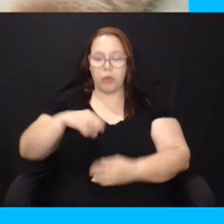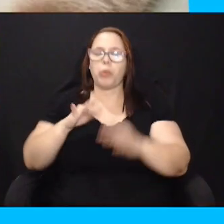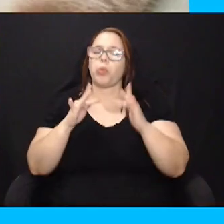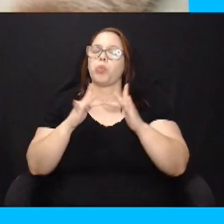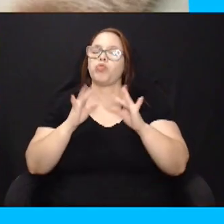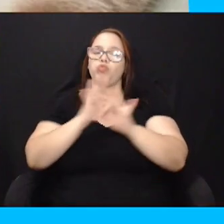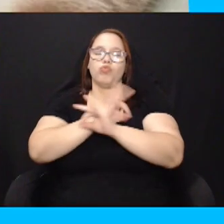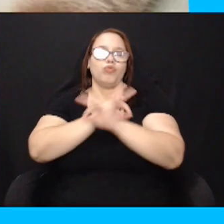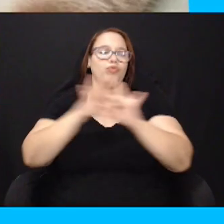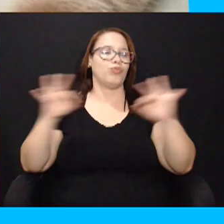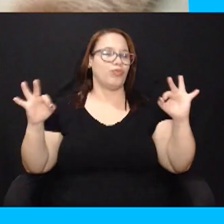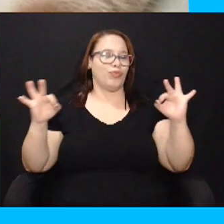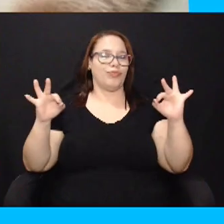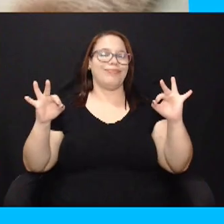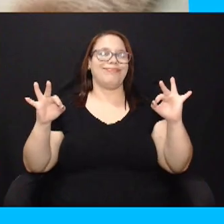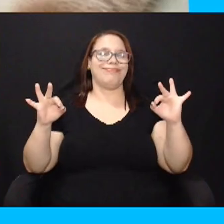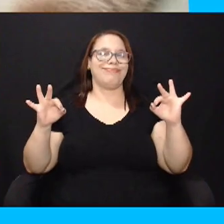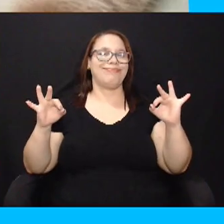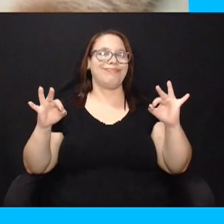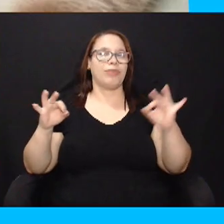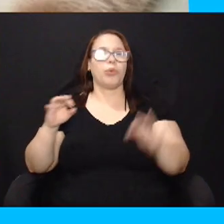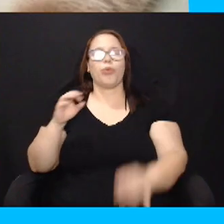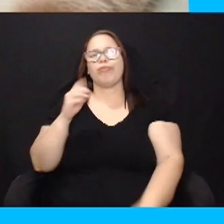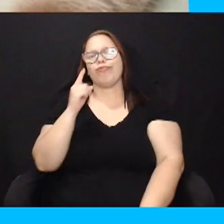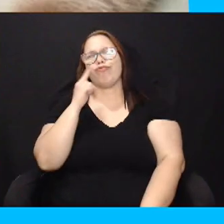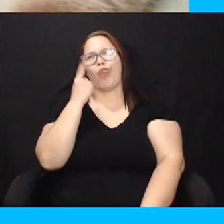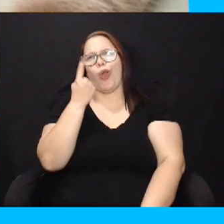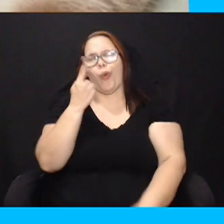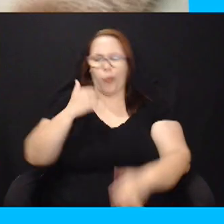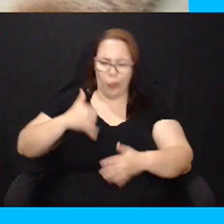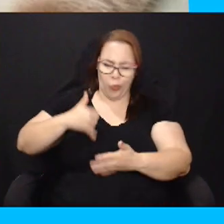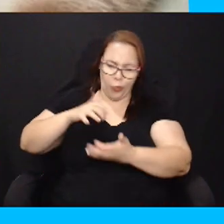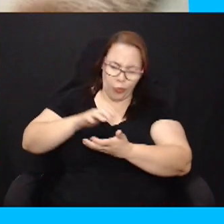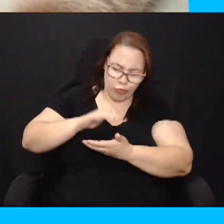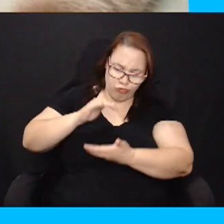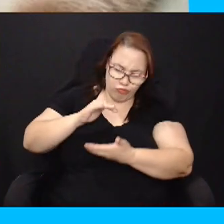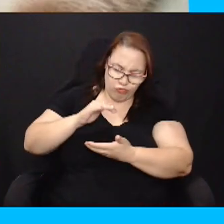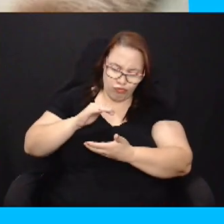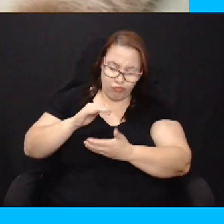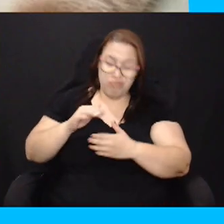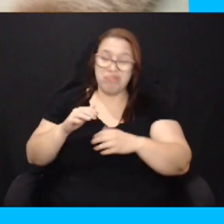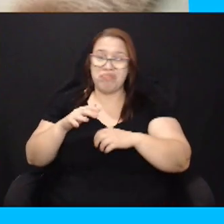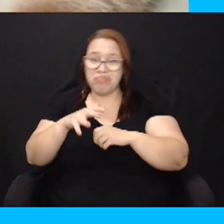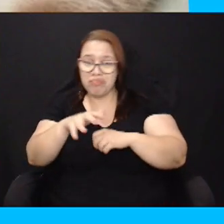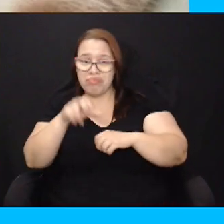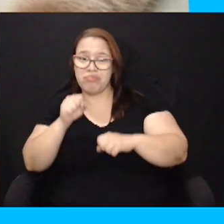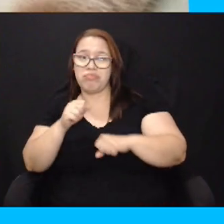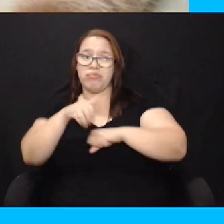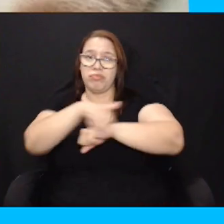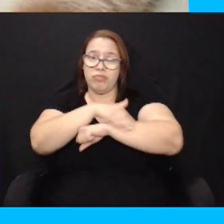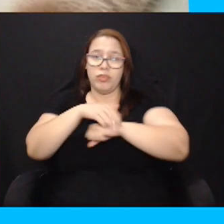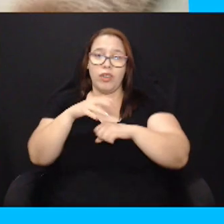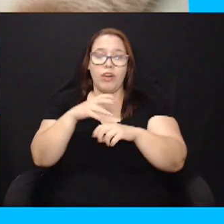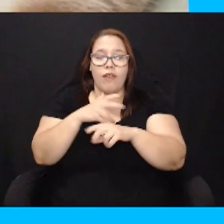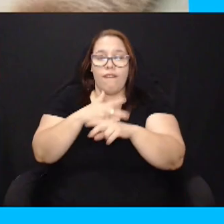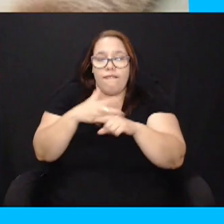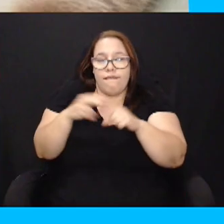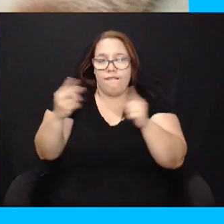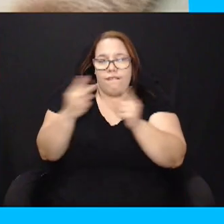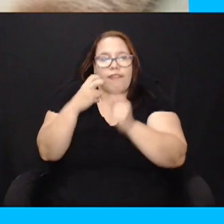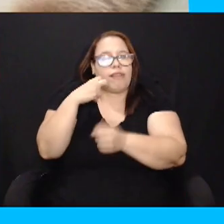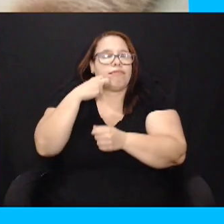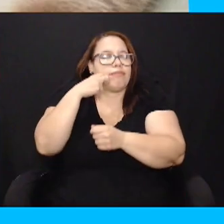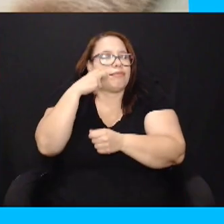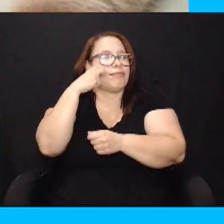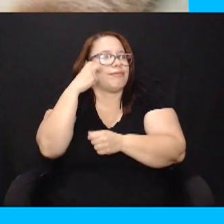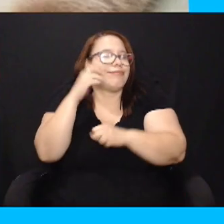você. Um siamezinho de 1 ano e foi resgatado das ruas. Ele venceu a timidez e hoje distribui